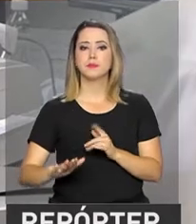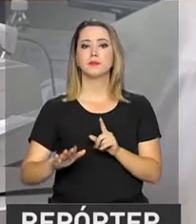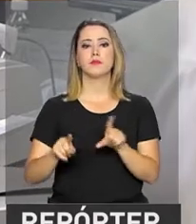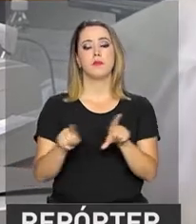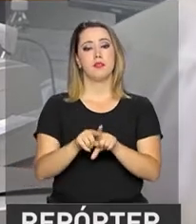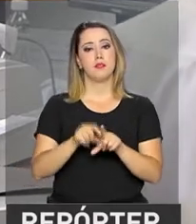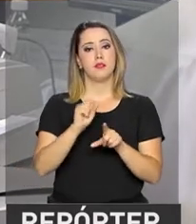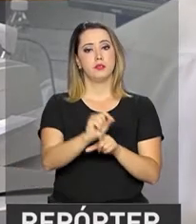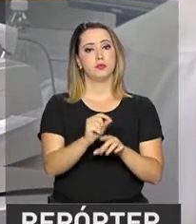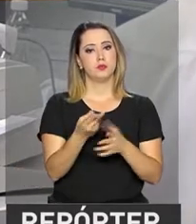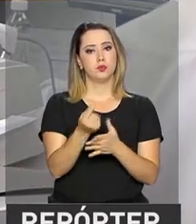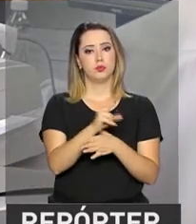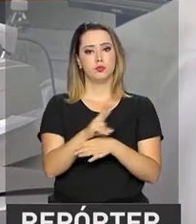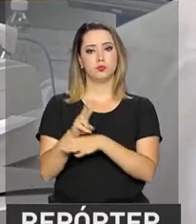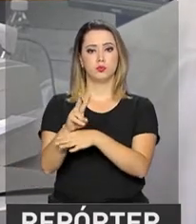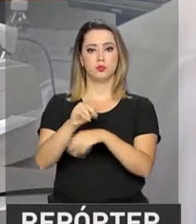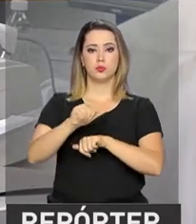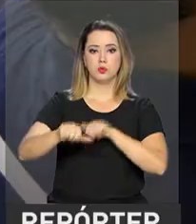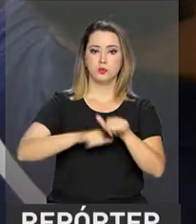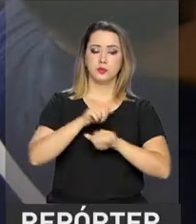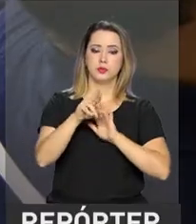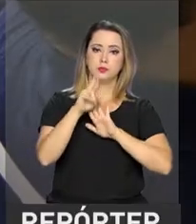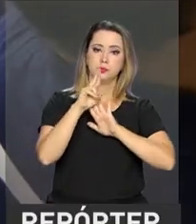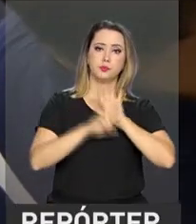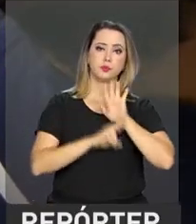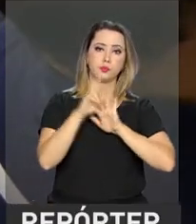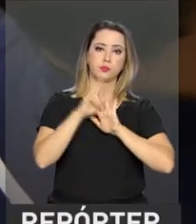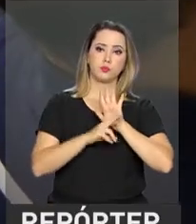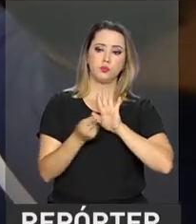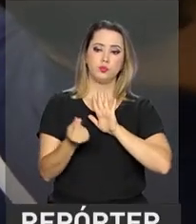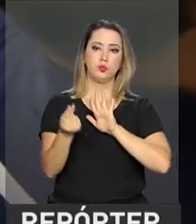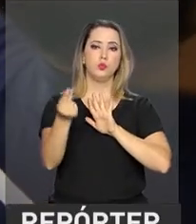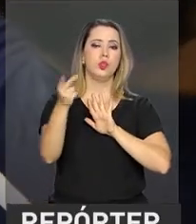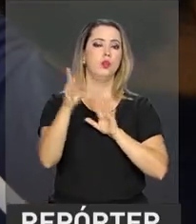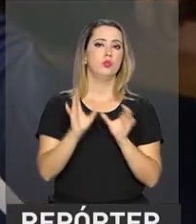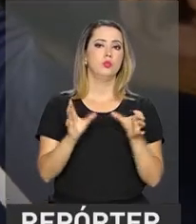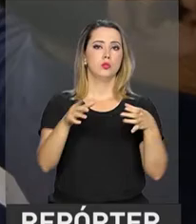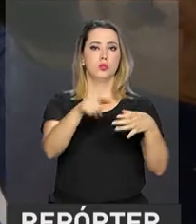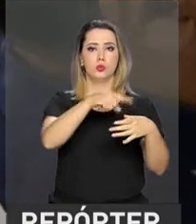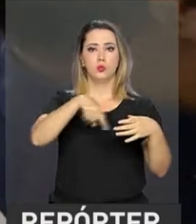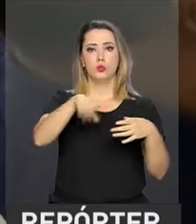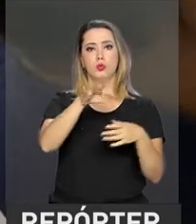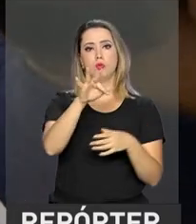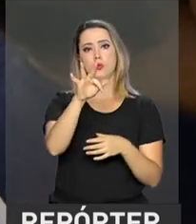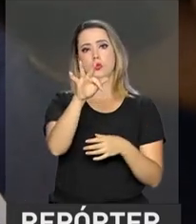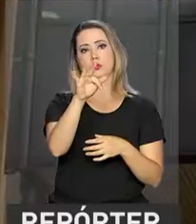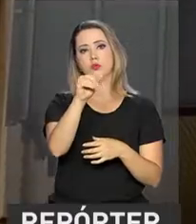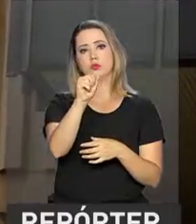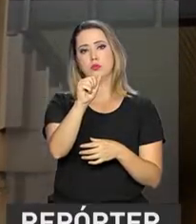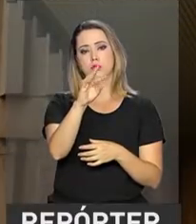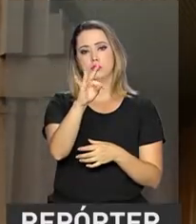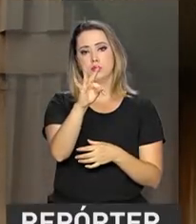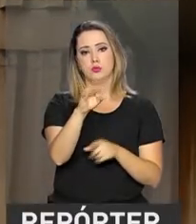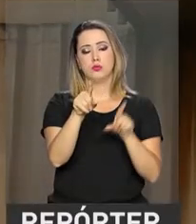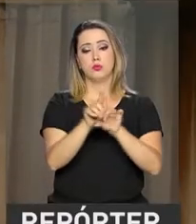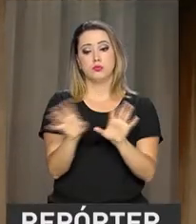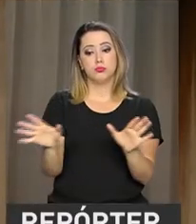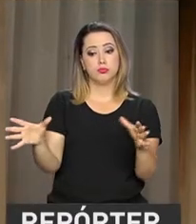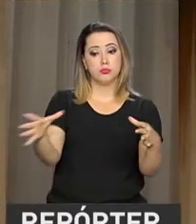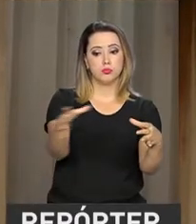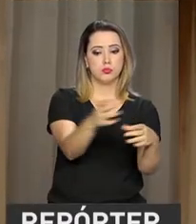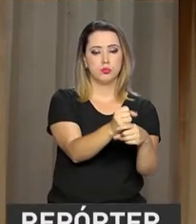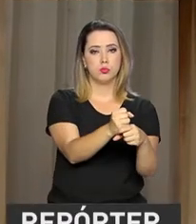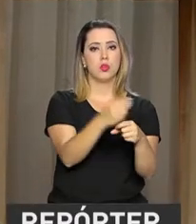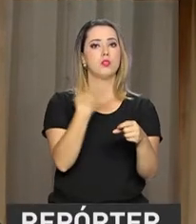viabilizar os recursos foram alteradas as regras sobre a destinação de parte dos depósitos feitos no país que é retida no